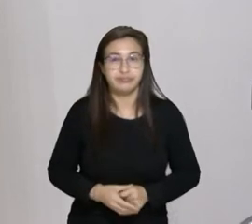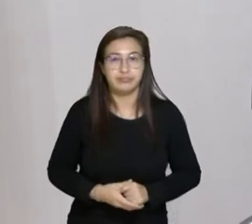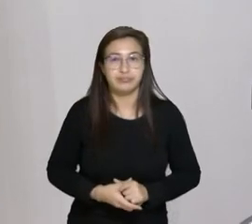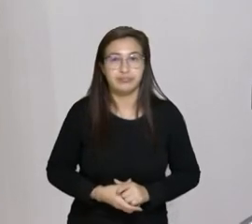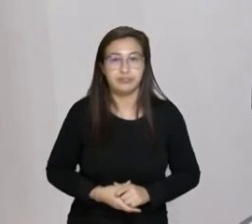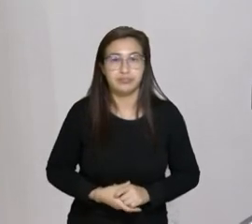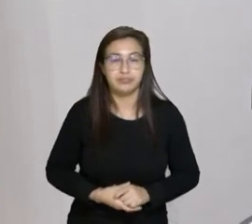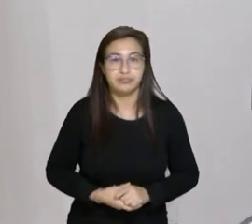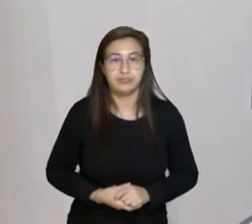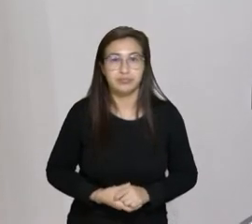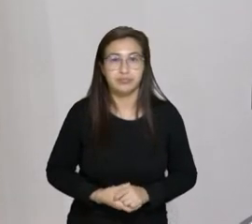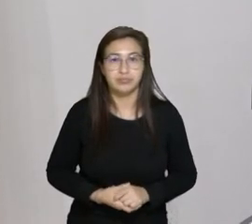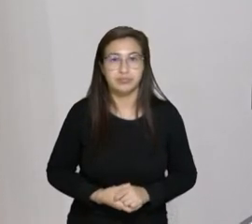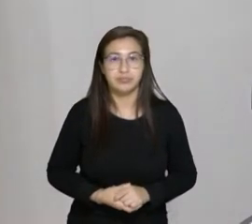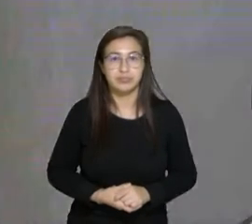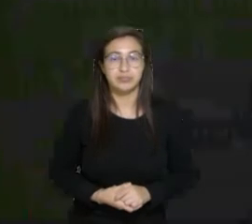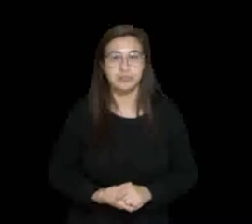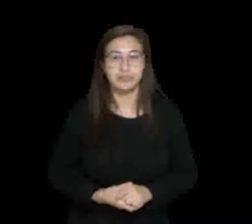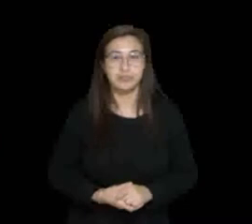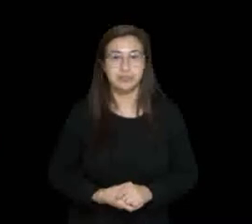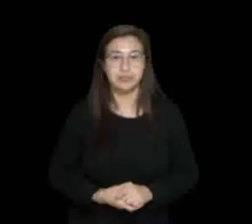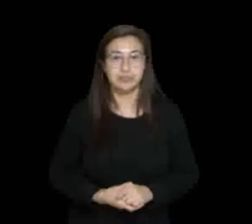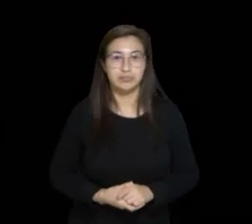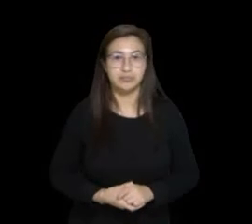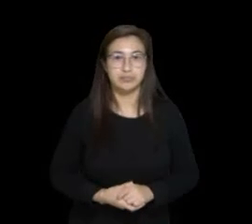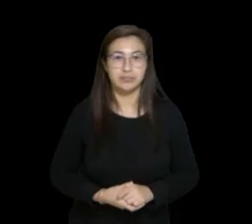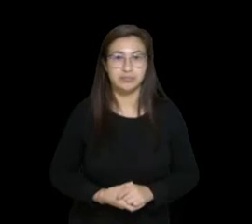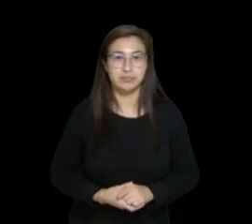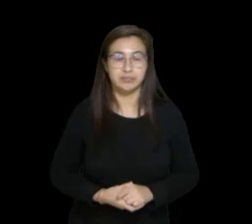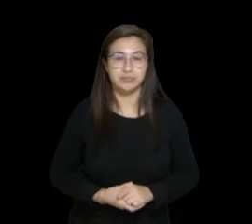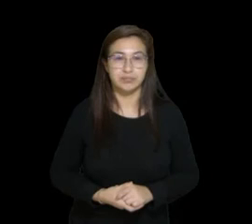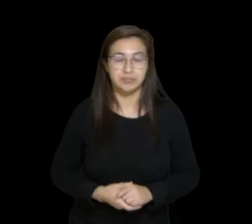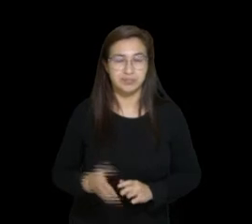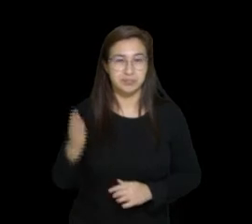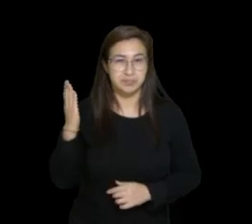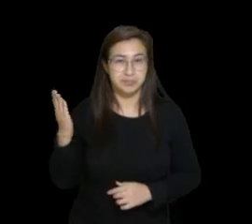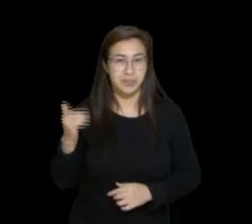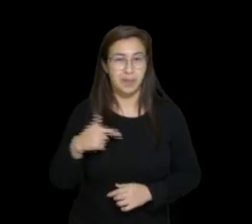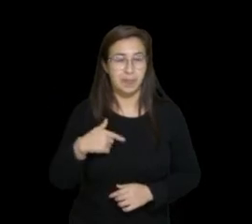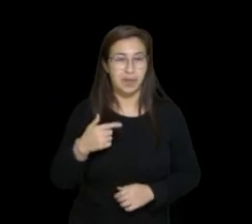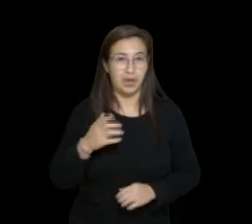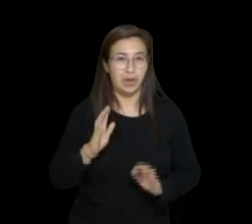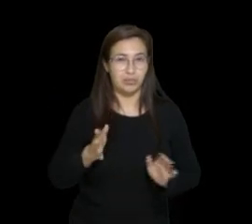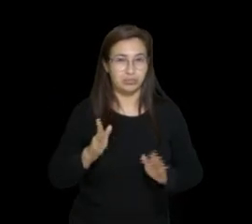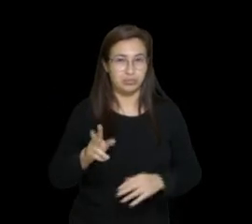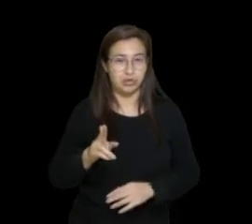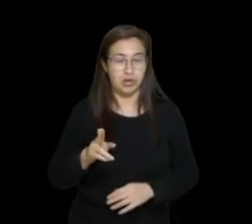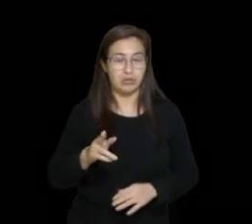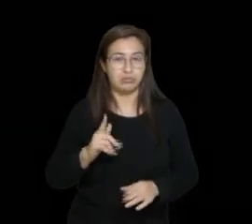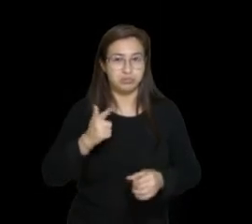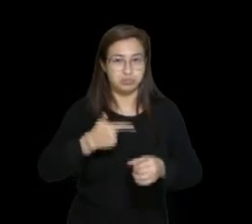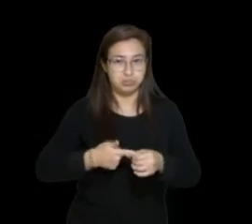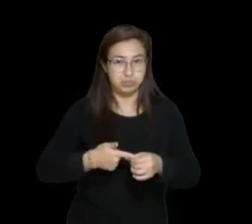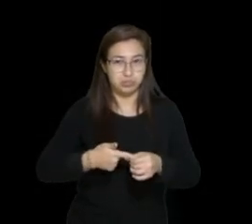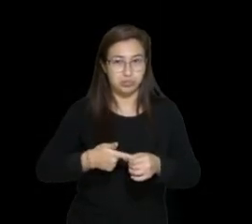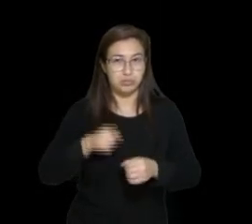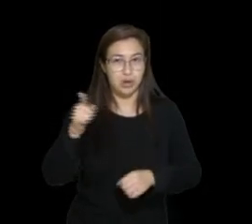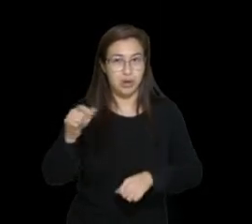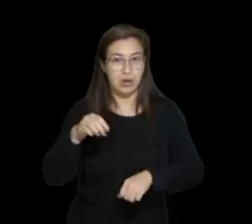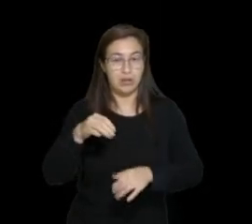o que Assessoria faz favor para gente eu abasteço nesse posto na minha cidade na cidade de Joinville